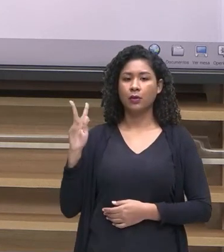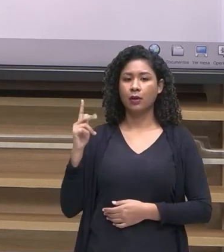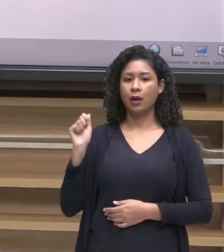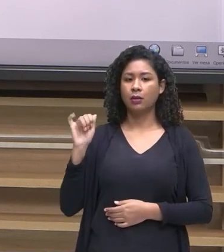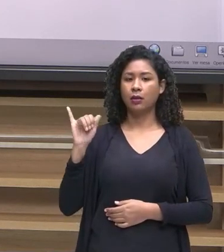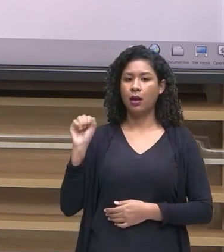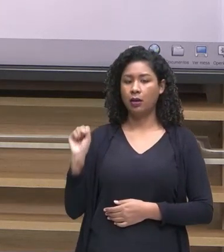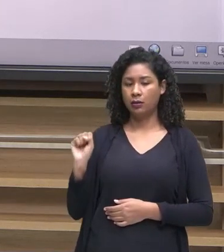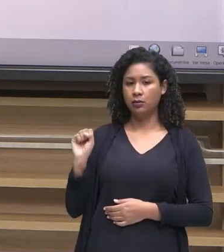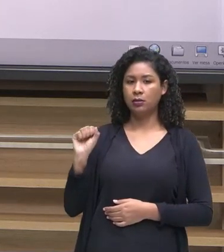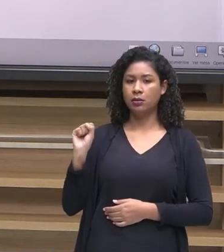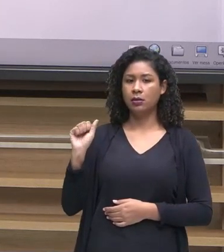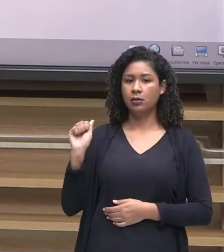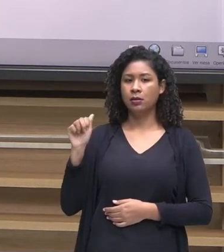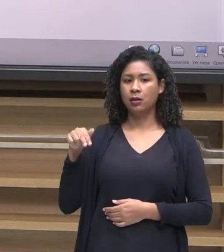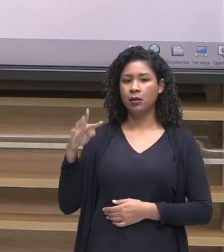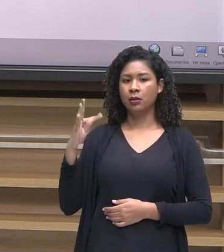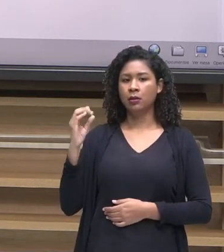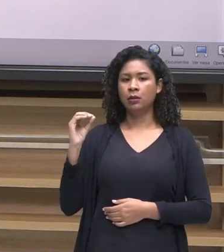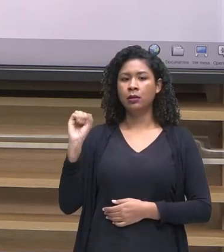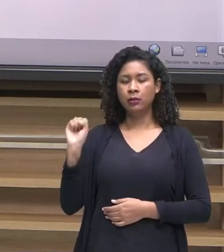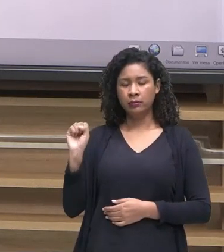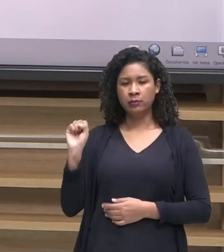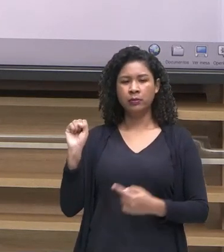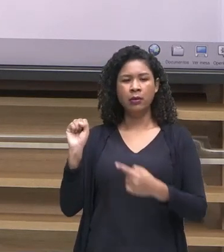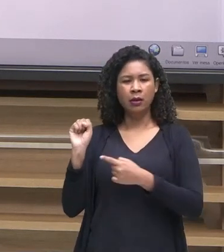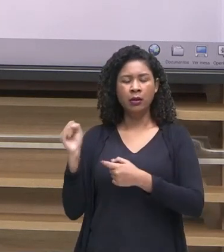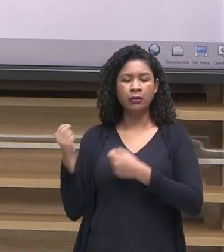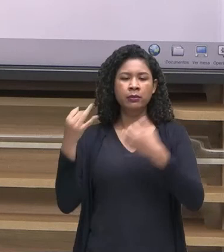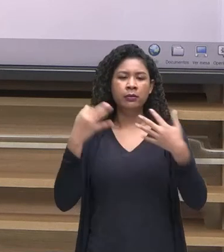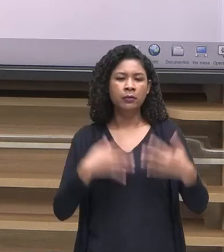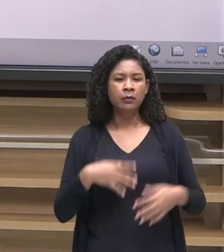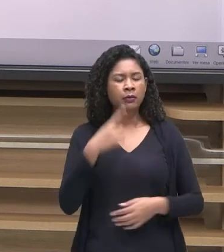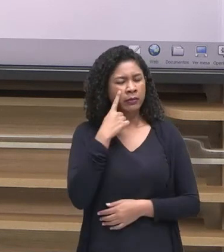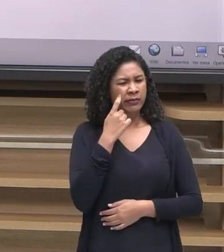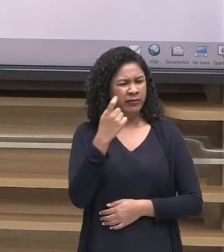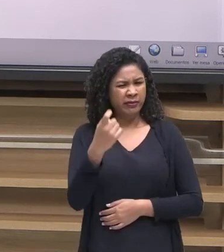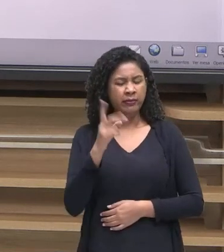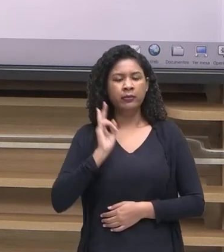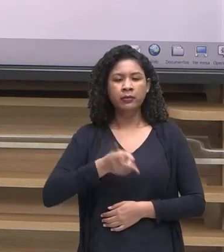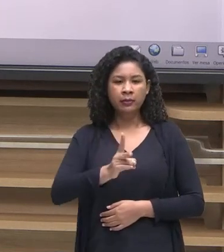dos Santos, ela coloca uma coisa interessante: porque toda igreja é uma religião, né?